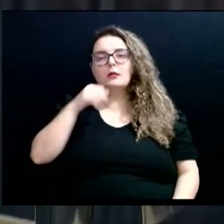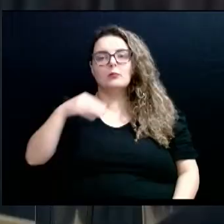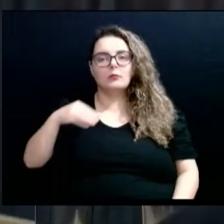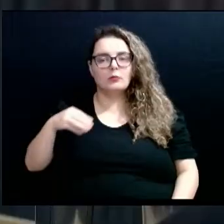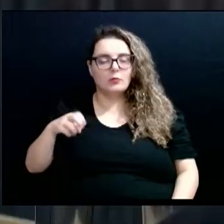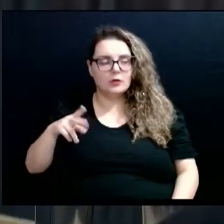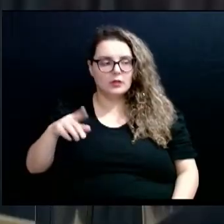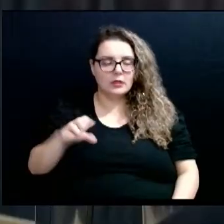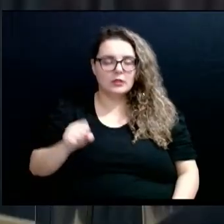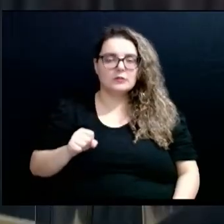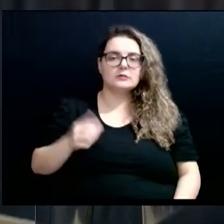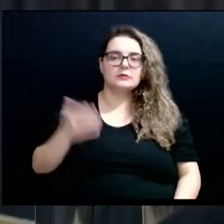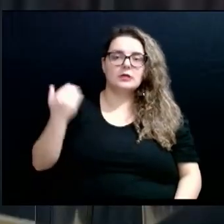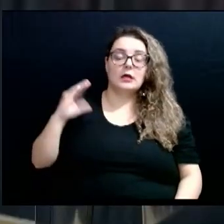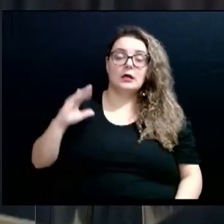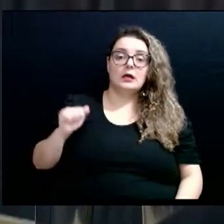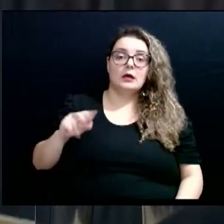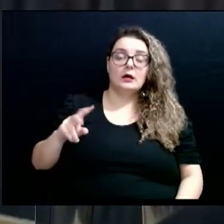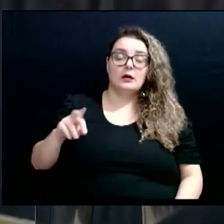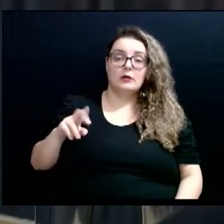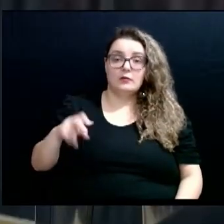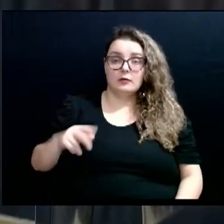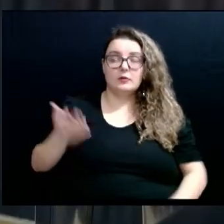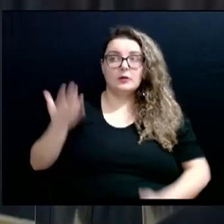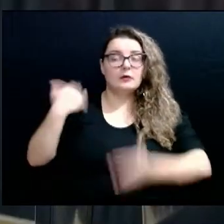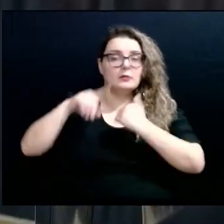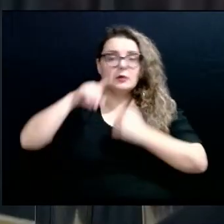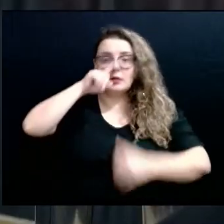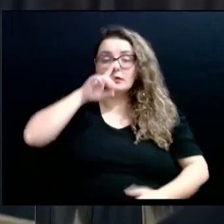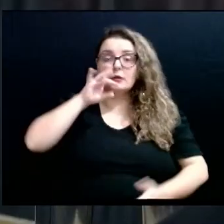época, existiam muitos perigos reais à